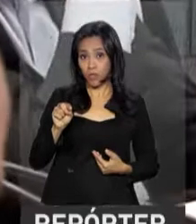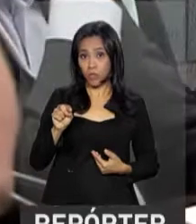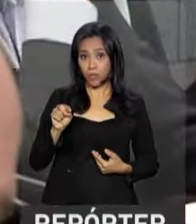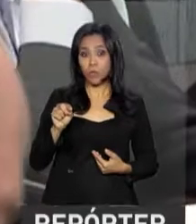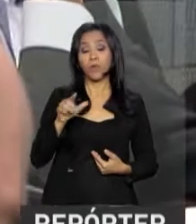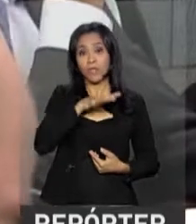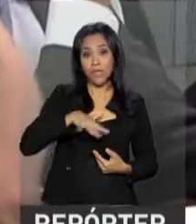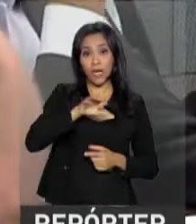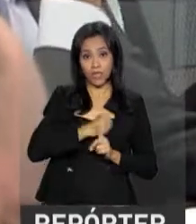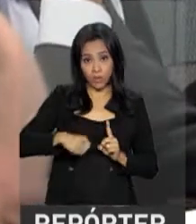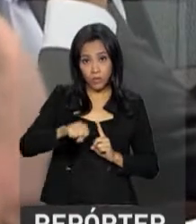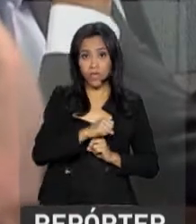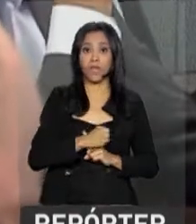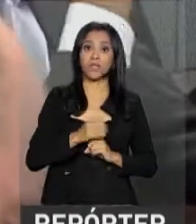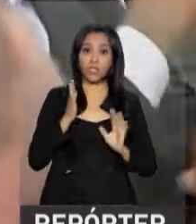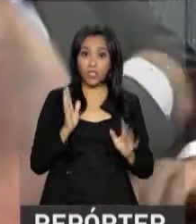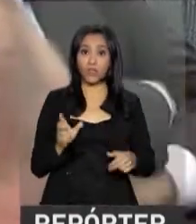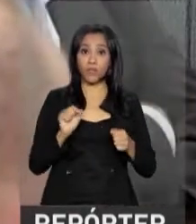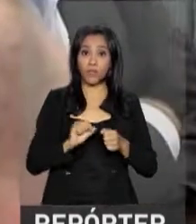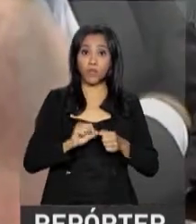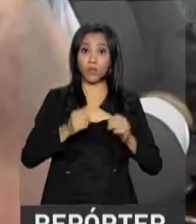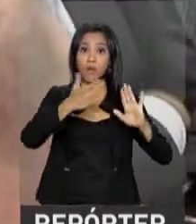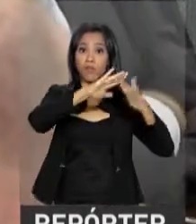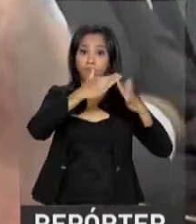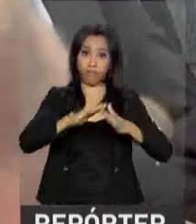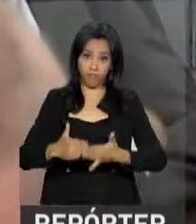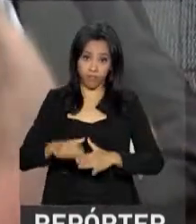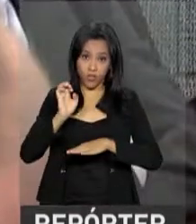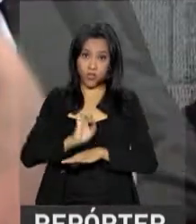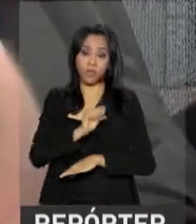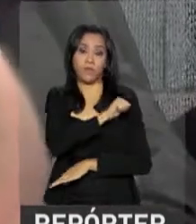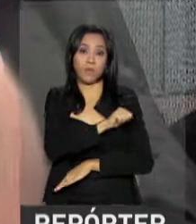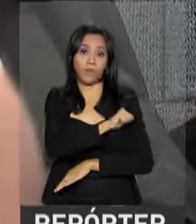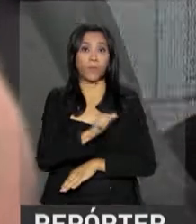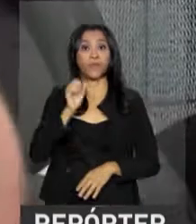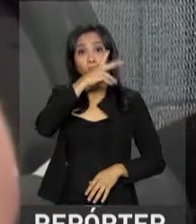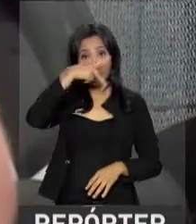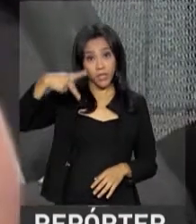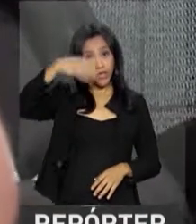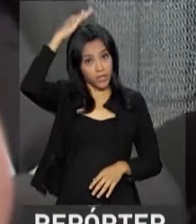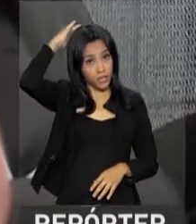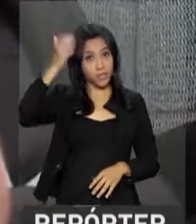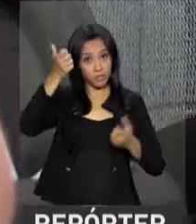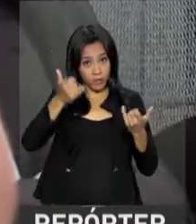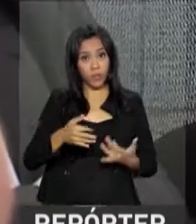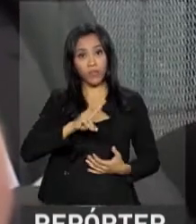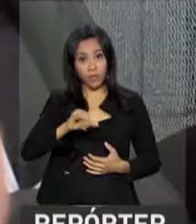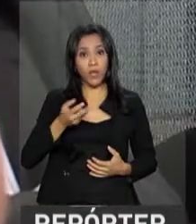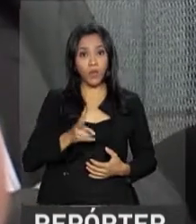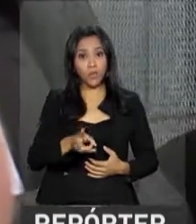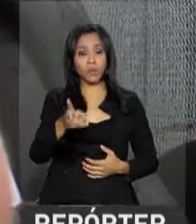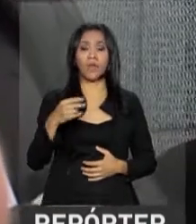atendimentos sociais que foram feitos na Vila Kennedy. O presidente afirmou que isso vai continuar durante toda a intervenção.